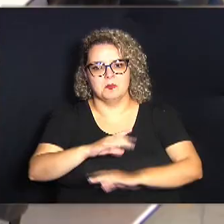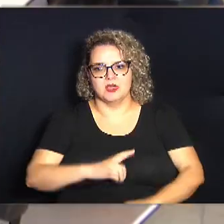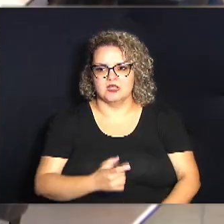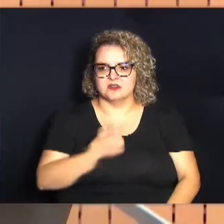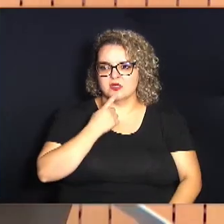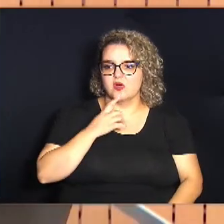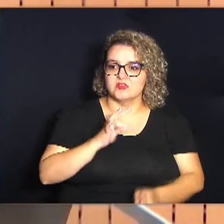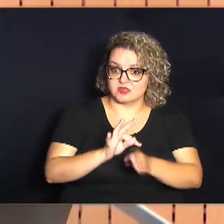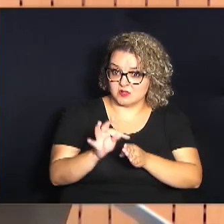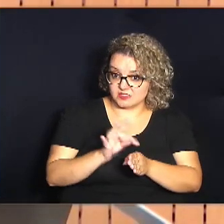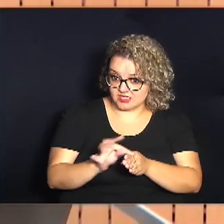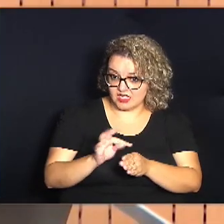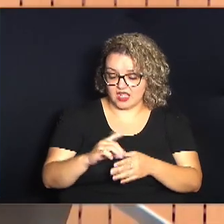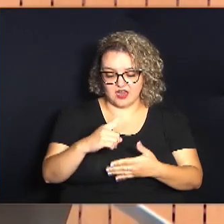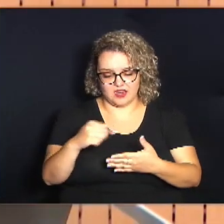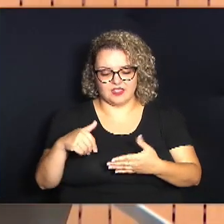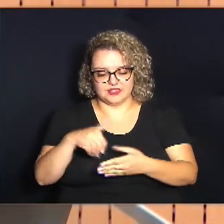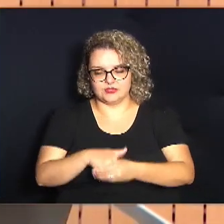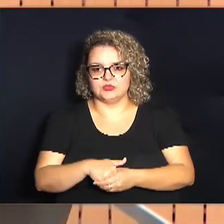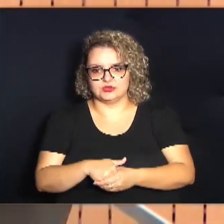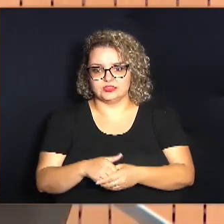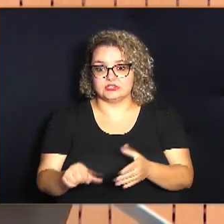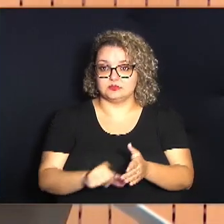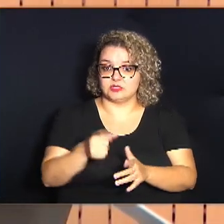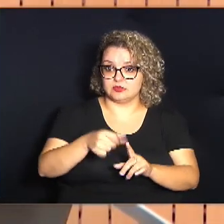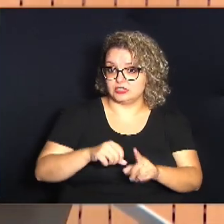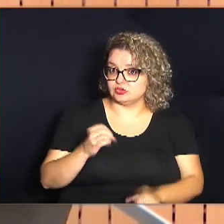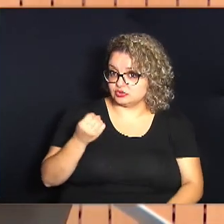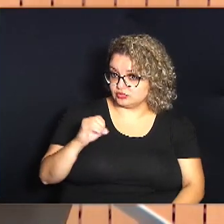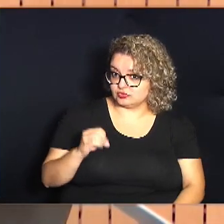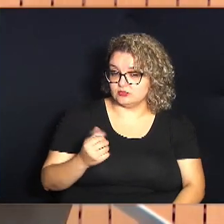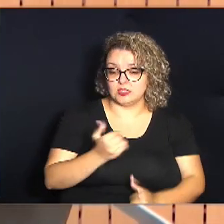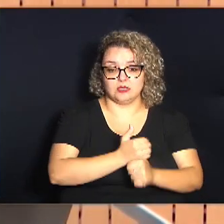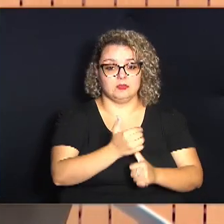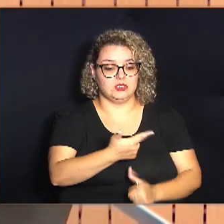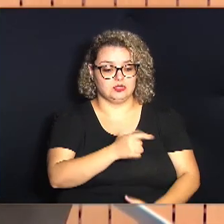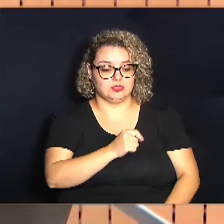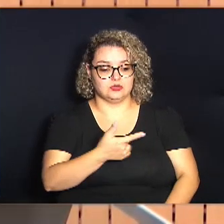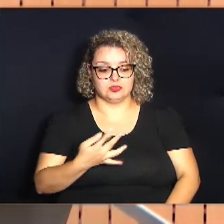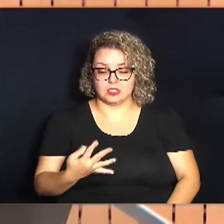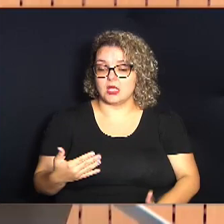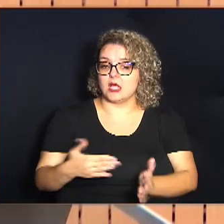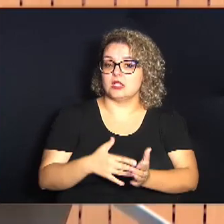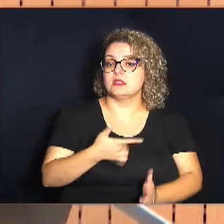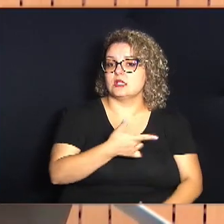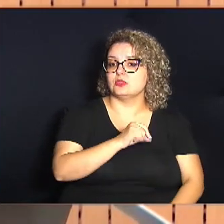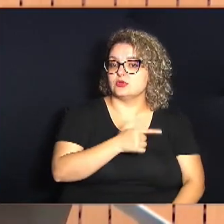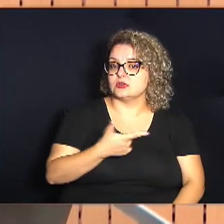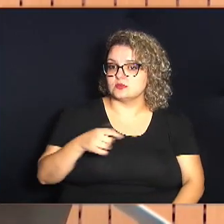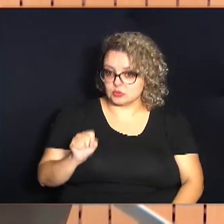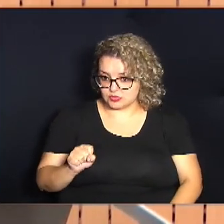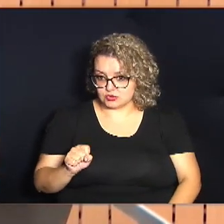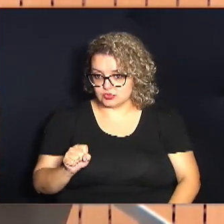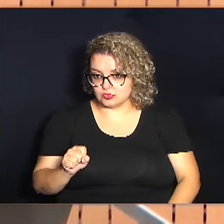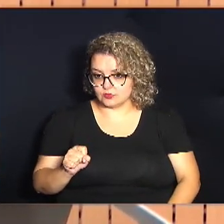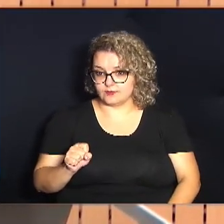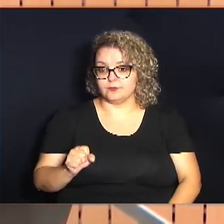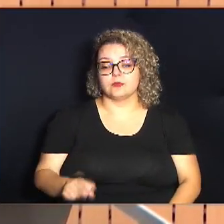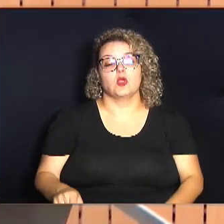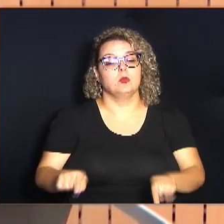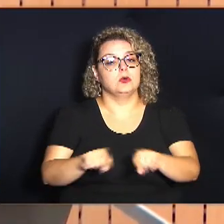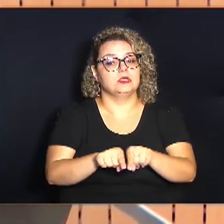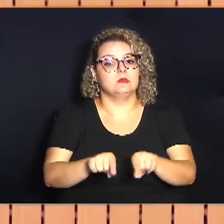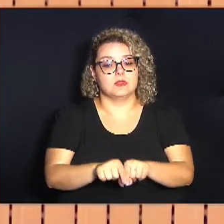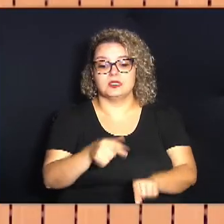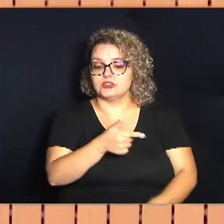conselheiros tutelares eleitos em 1º de outubro para o mandato de 2024 e 2028, bem como de